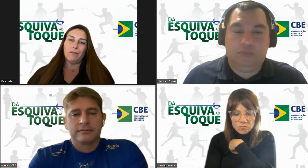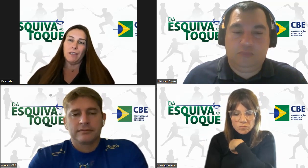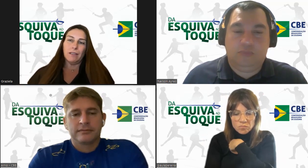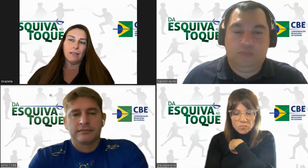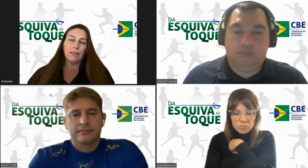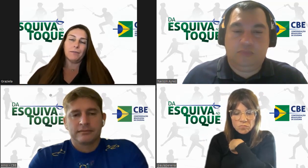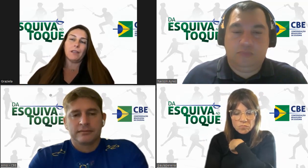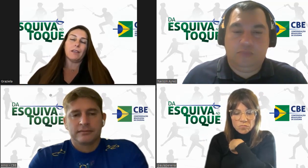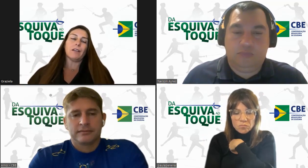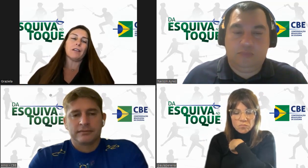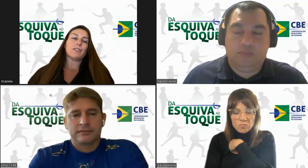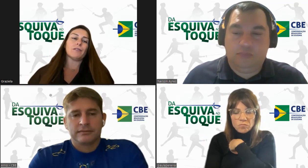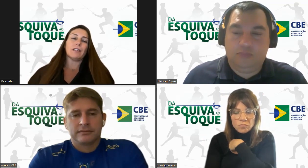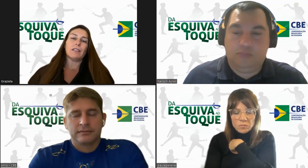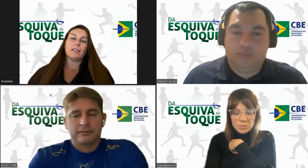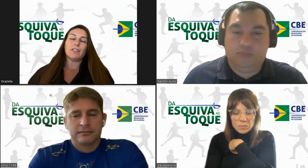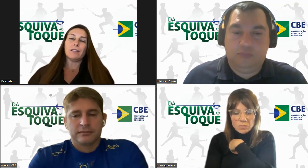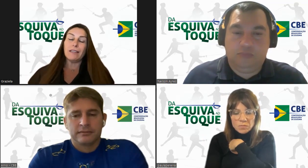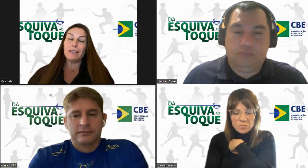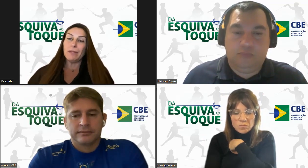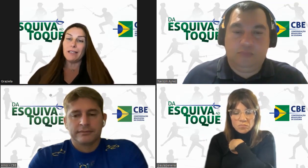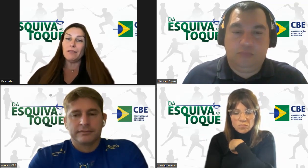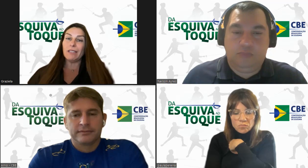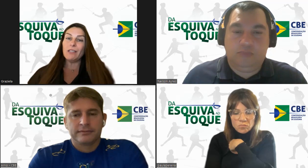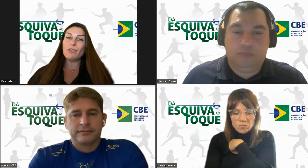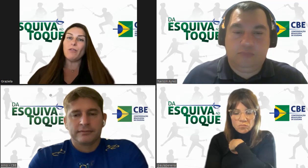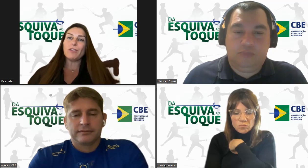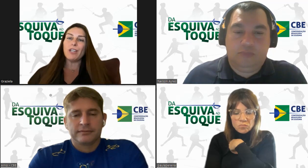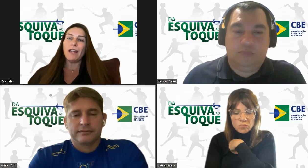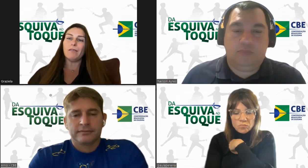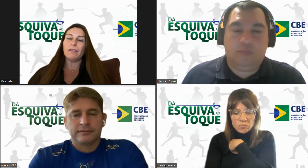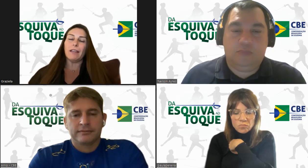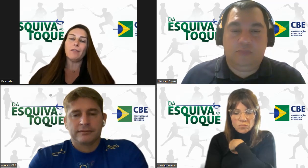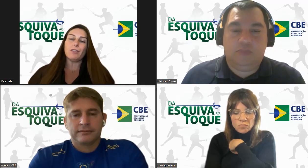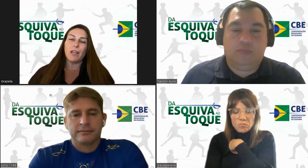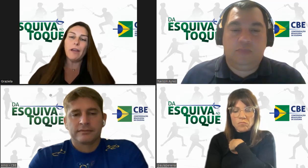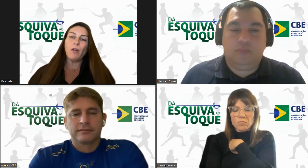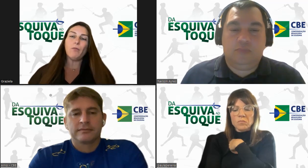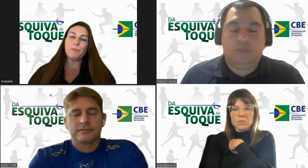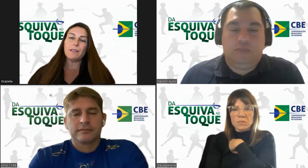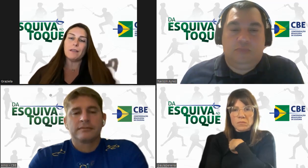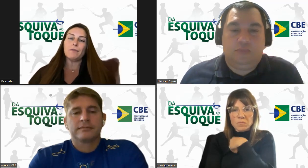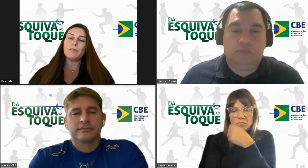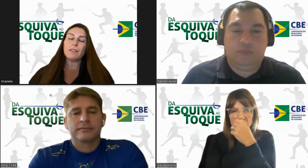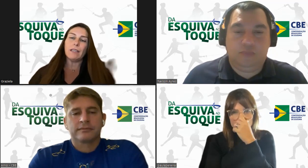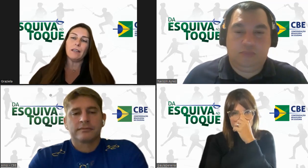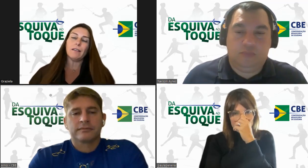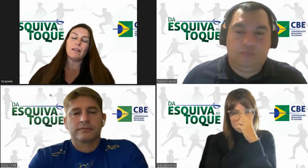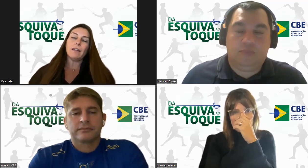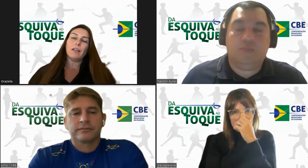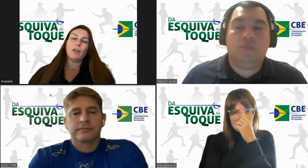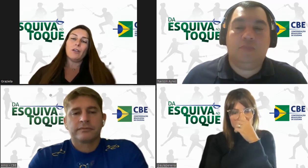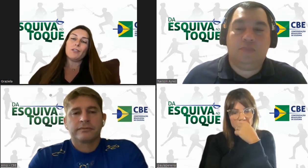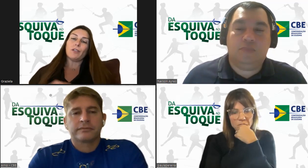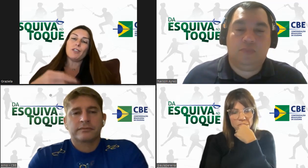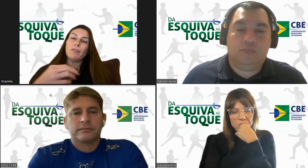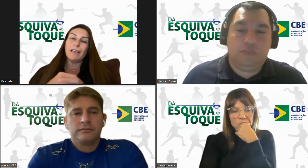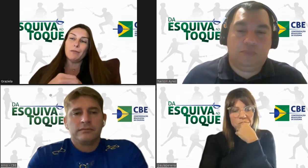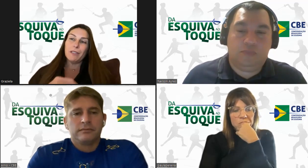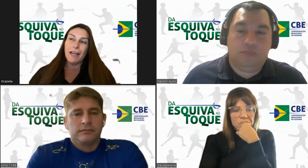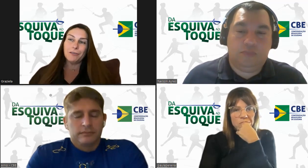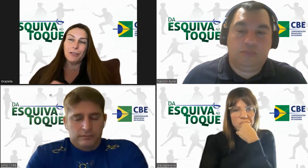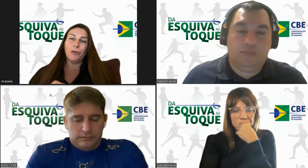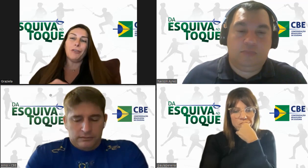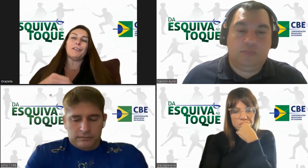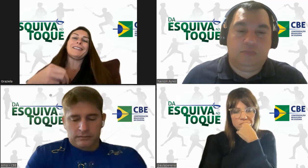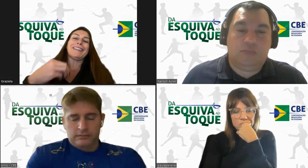Ela é super bem-vinda eu acho que a gente tem que lembrar que não tem só o gel né O gel É uma opção sim só que